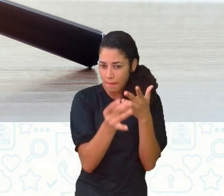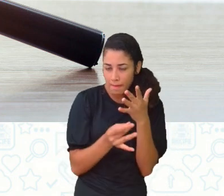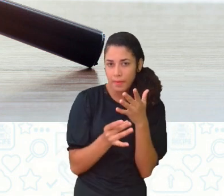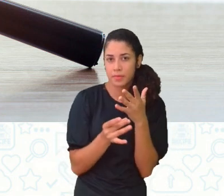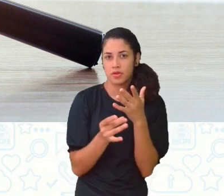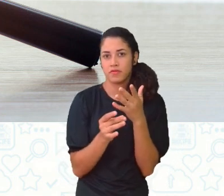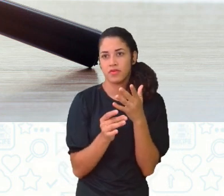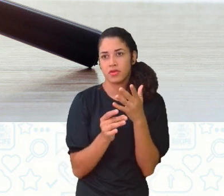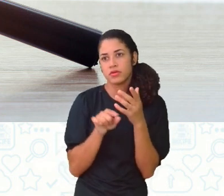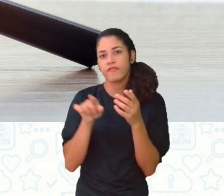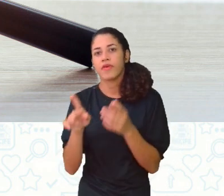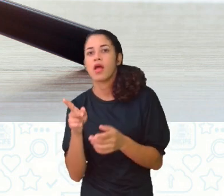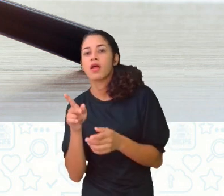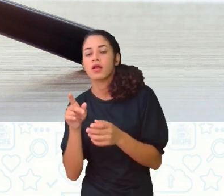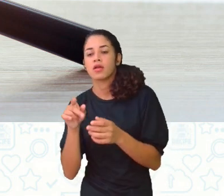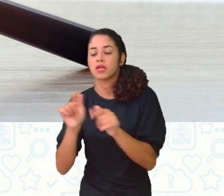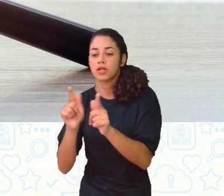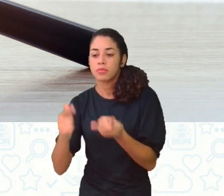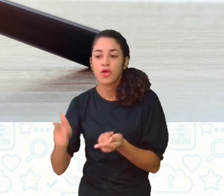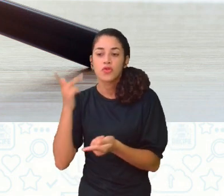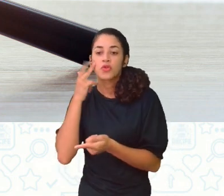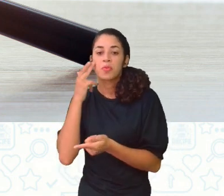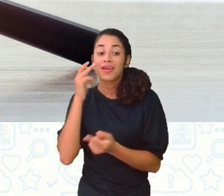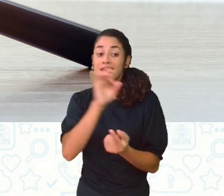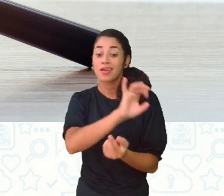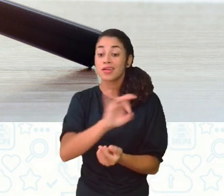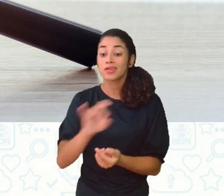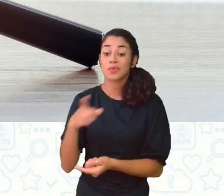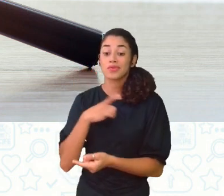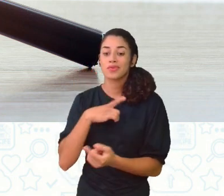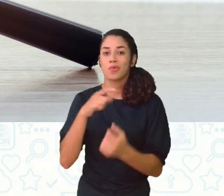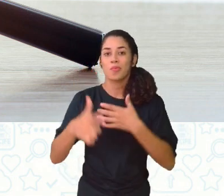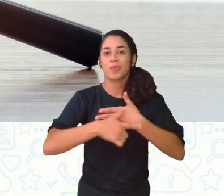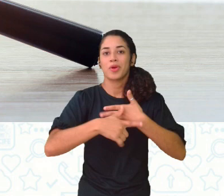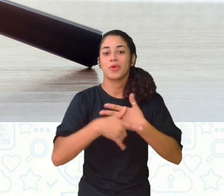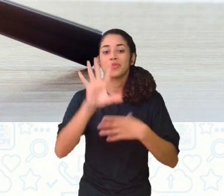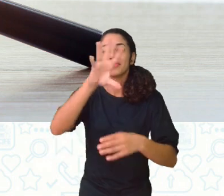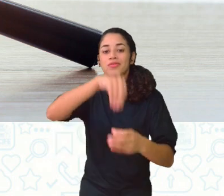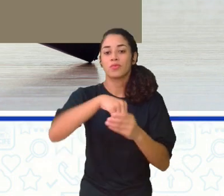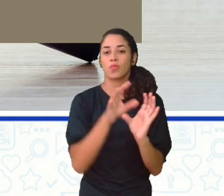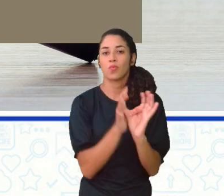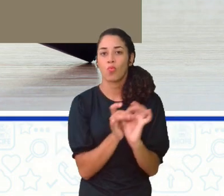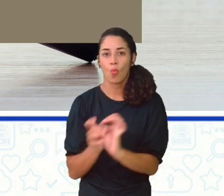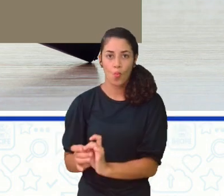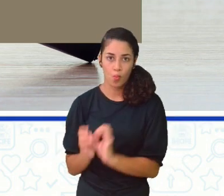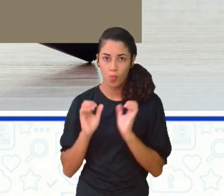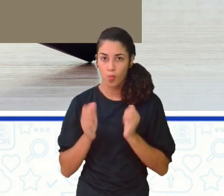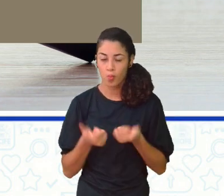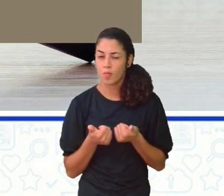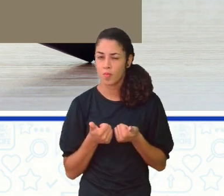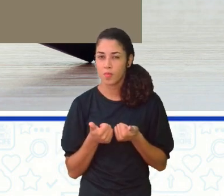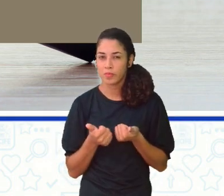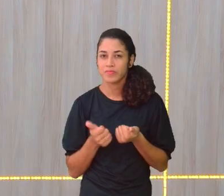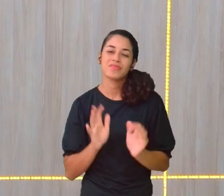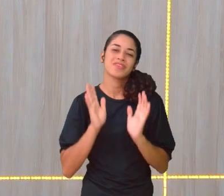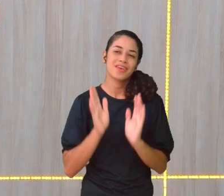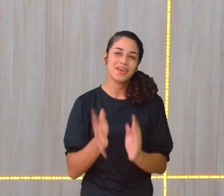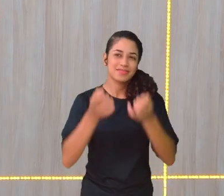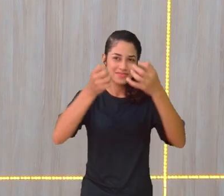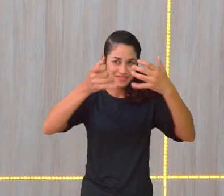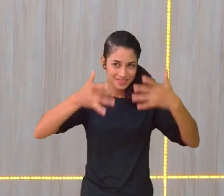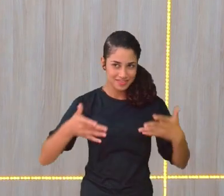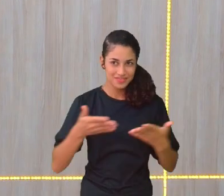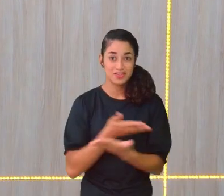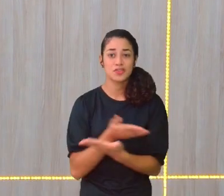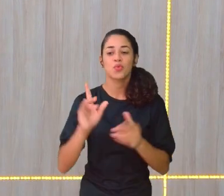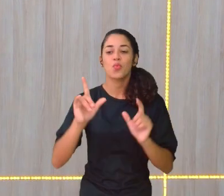na normativa, Cada uma tem a sua função dentro do seu contexto social, ok? Então, já falei com vocês